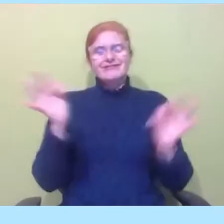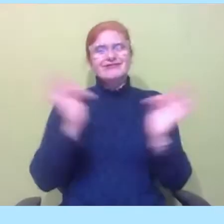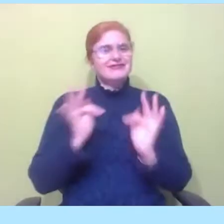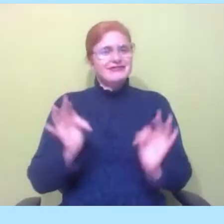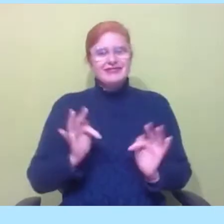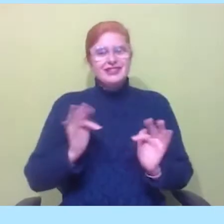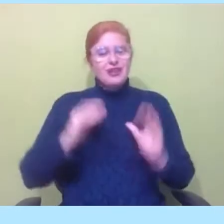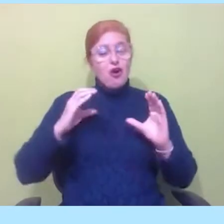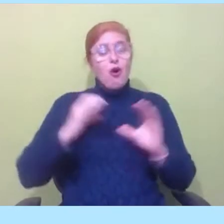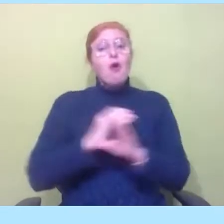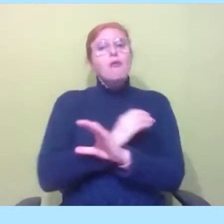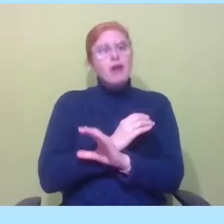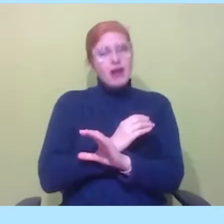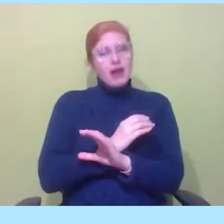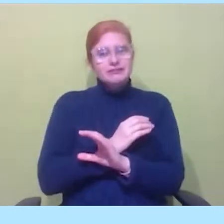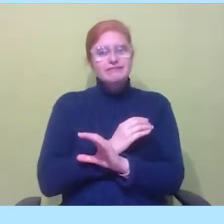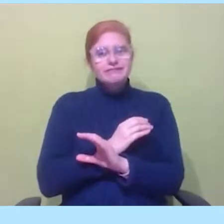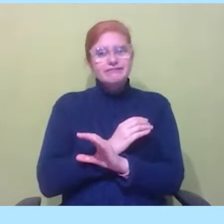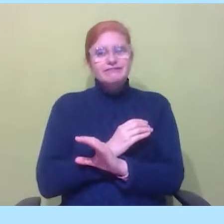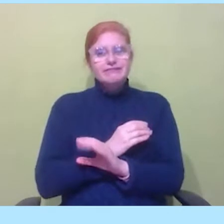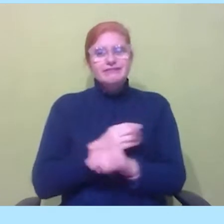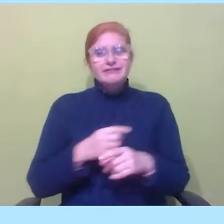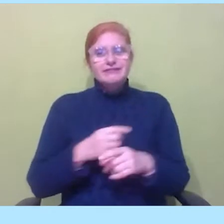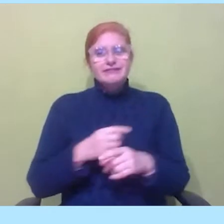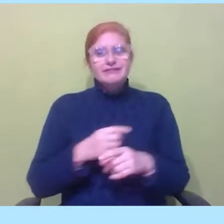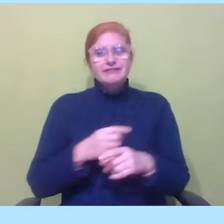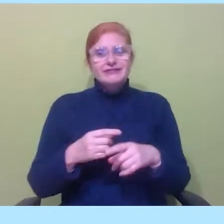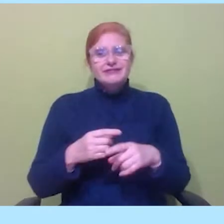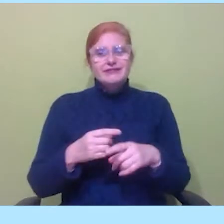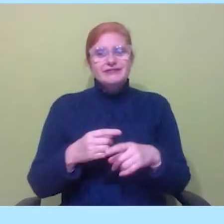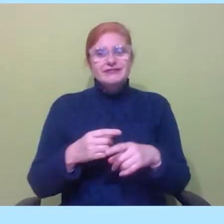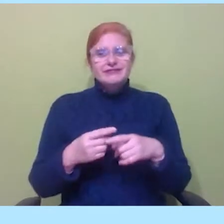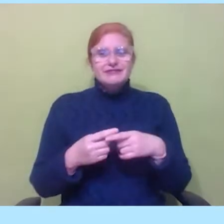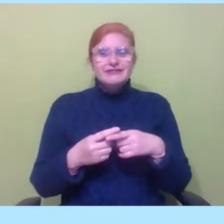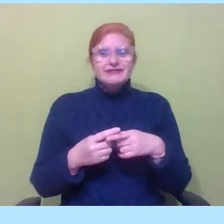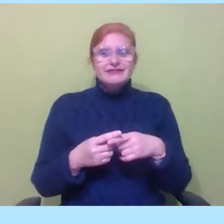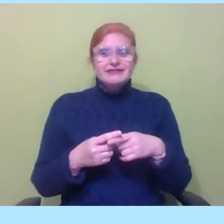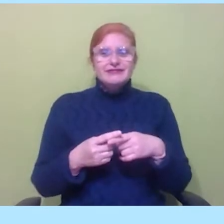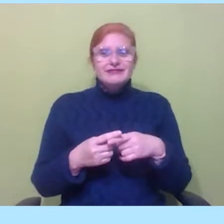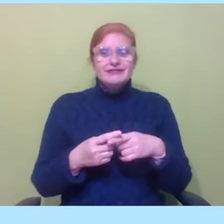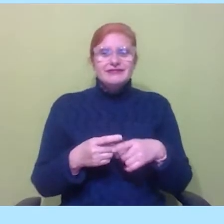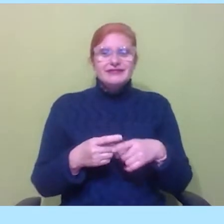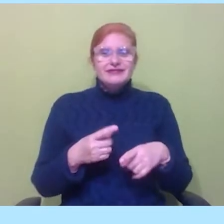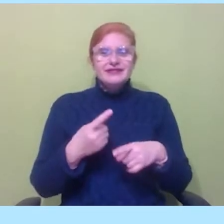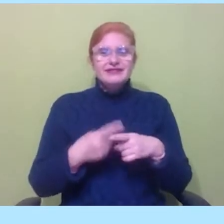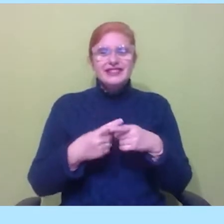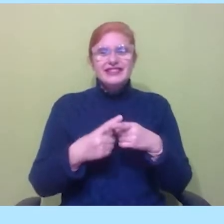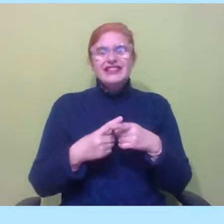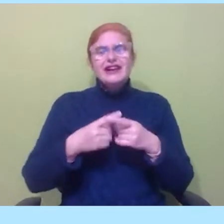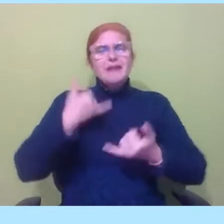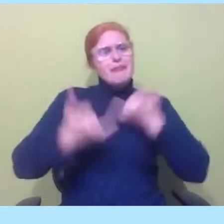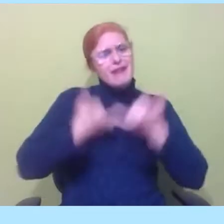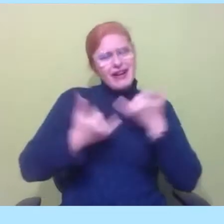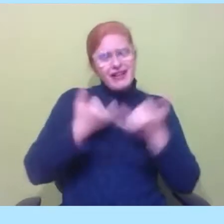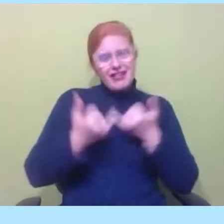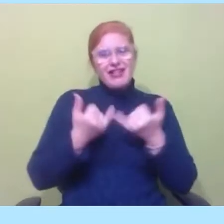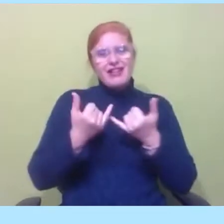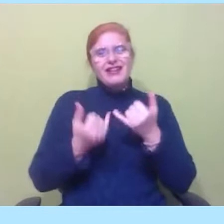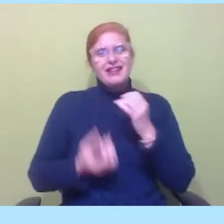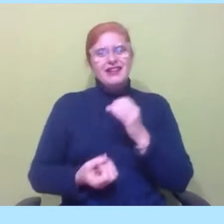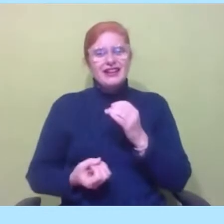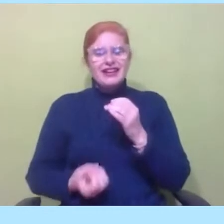E para não deixar muita dúvida só, essa questão, essa brincadeira com a Creative Commons é que é isso. Eu acho que o nosso